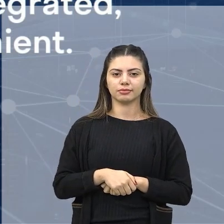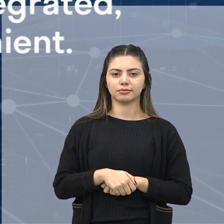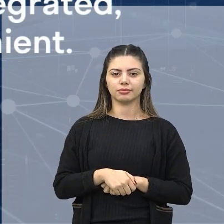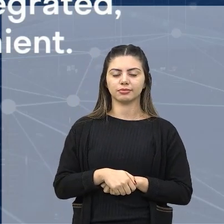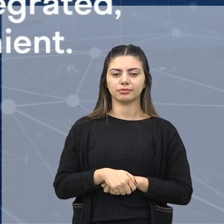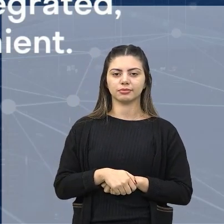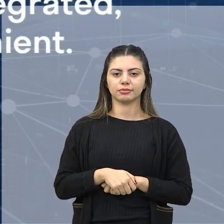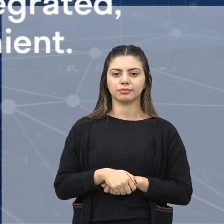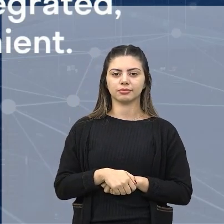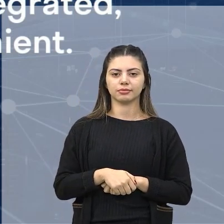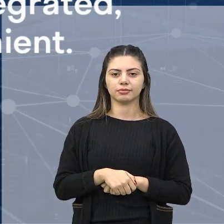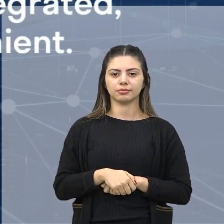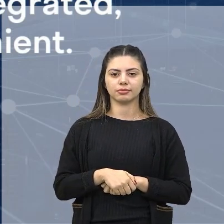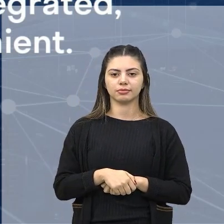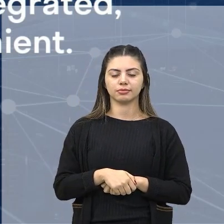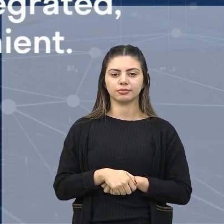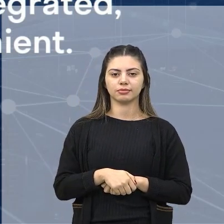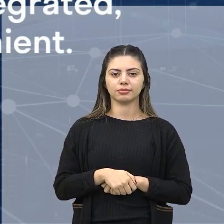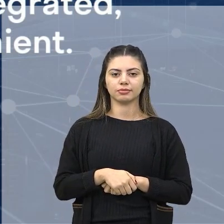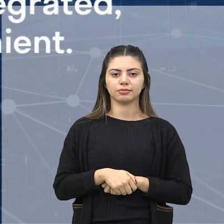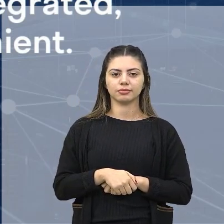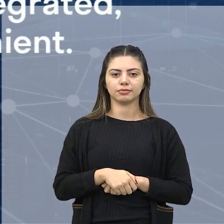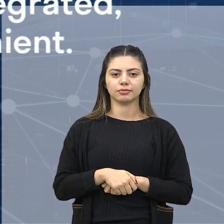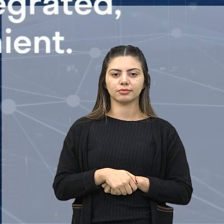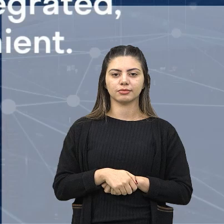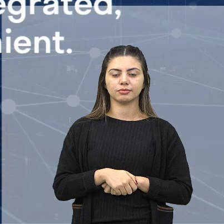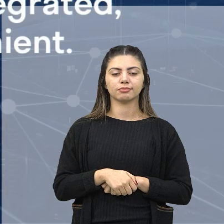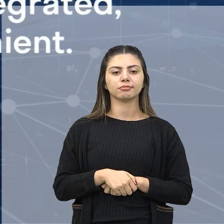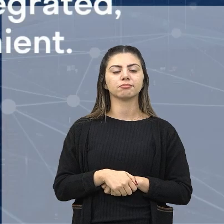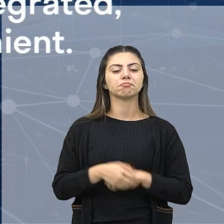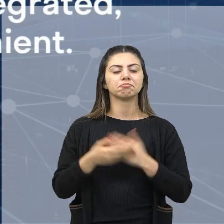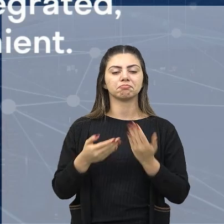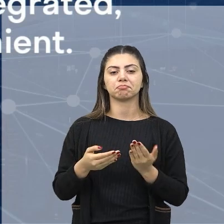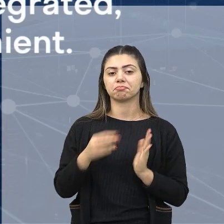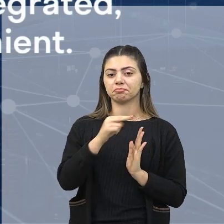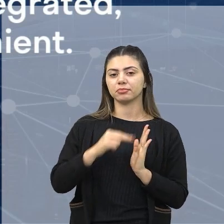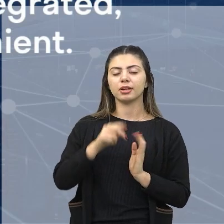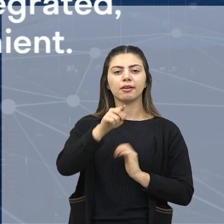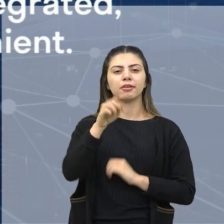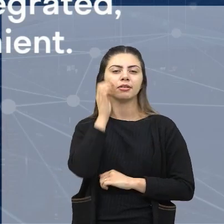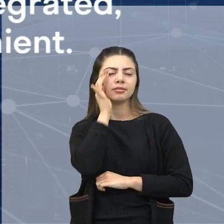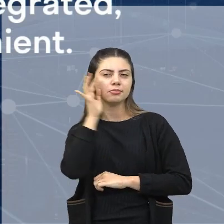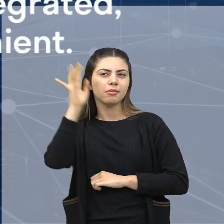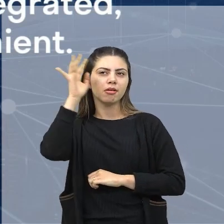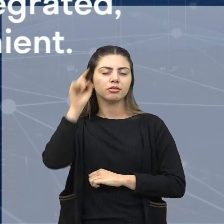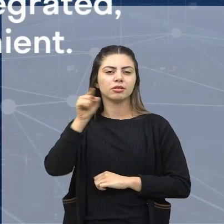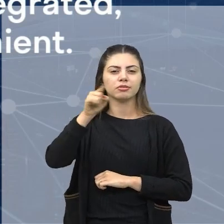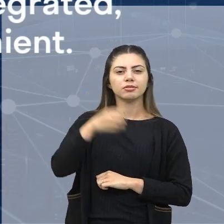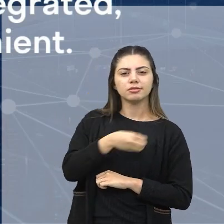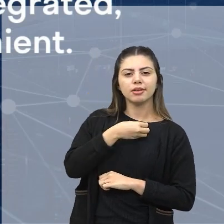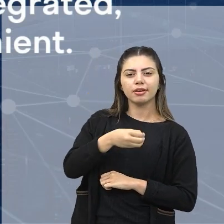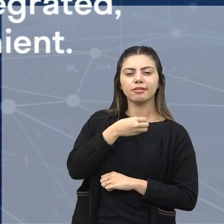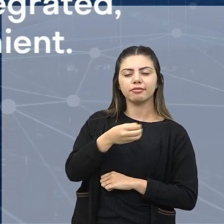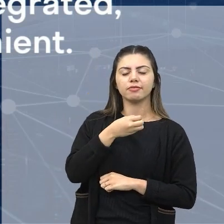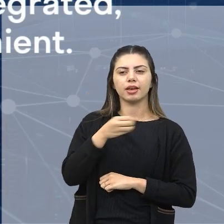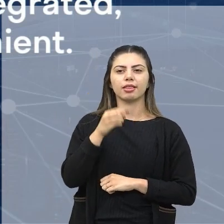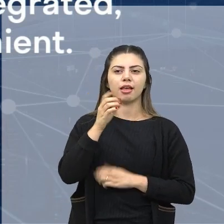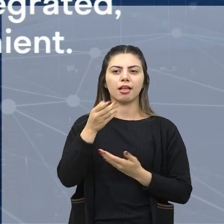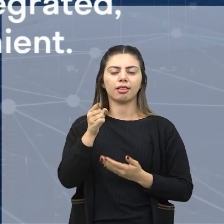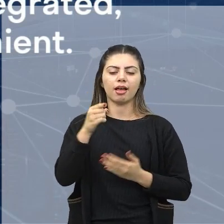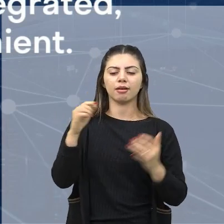is interconnected. Olha só, imagine você vivendo em uma cidade